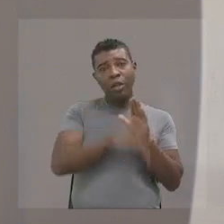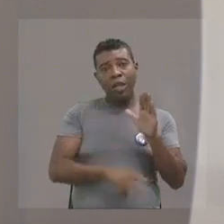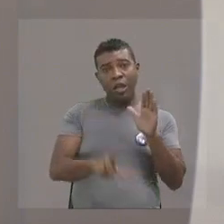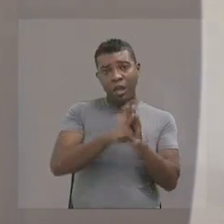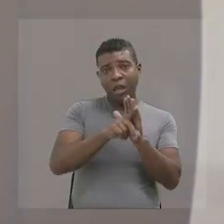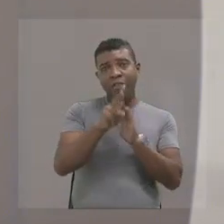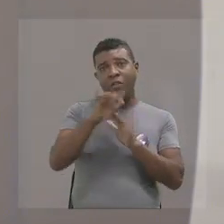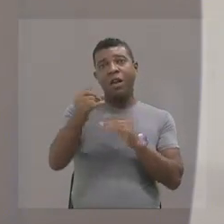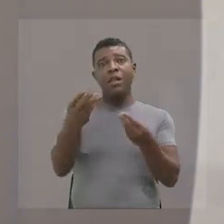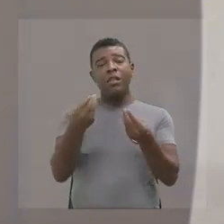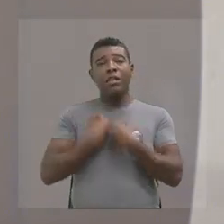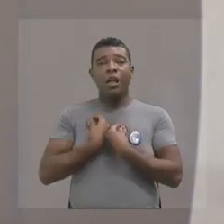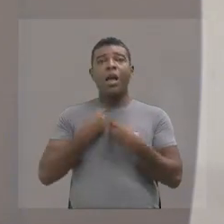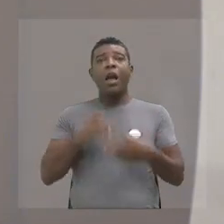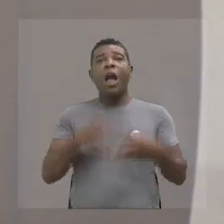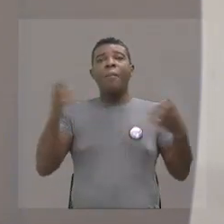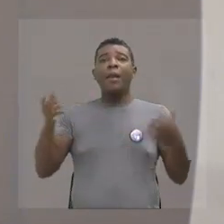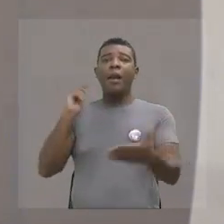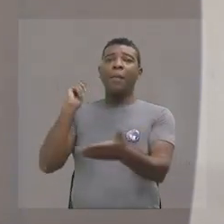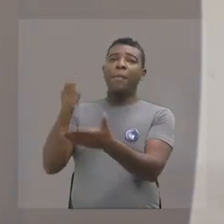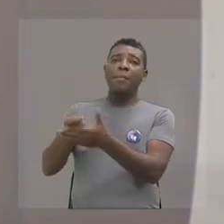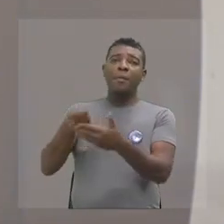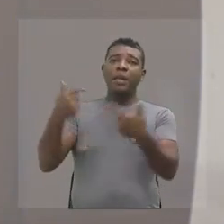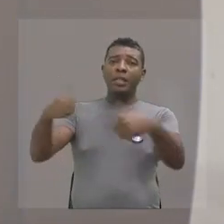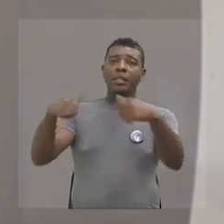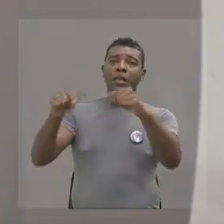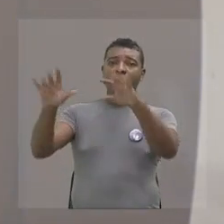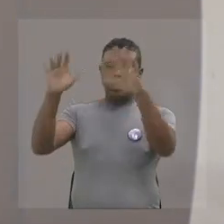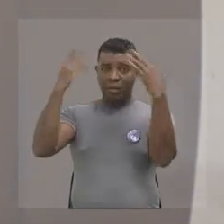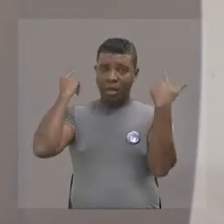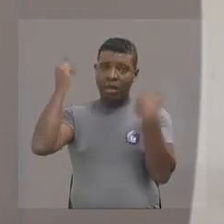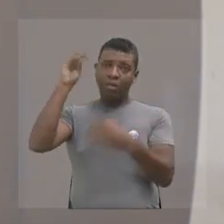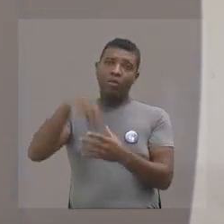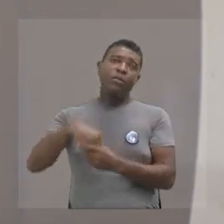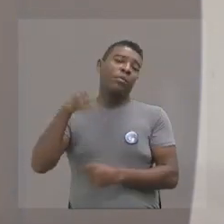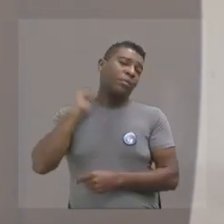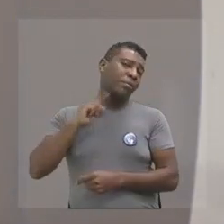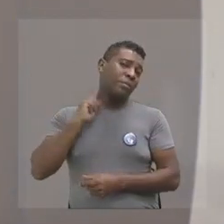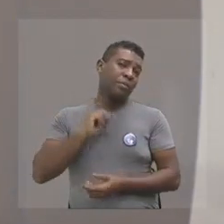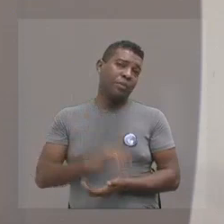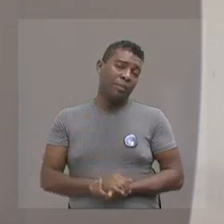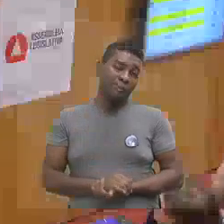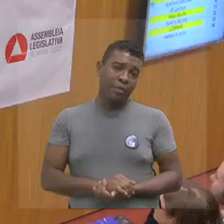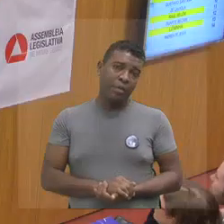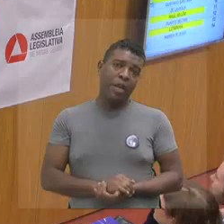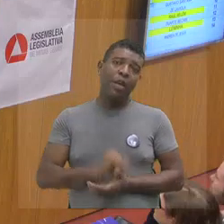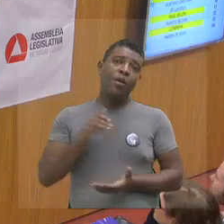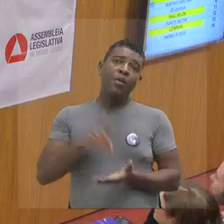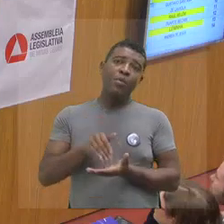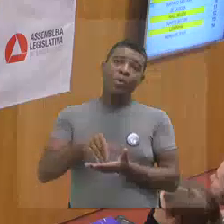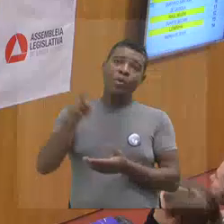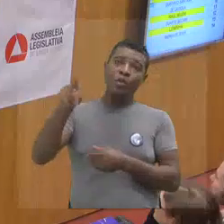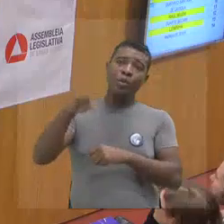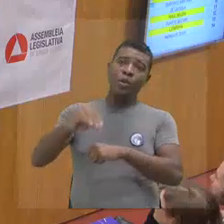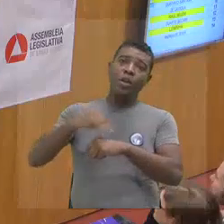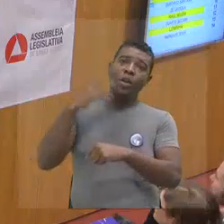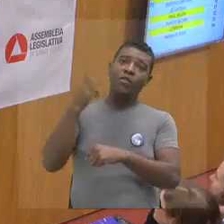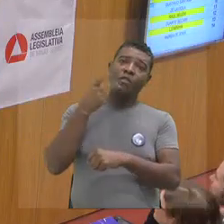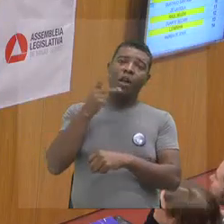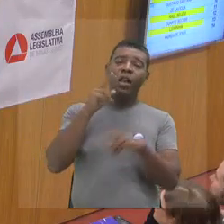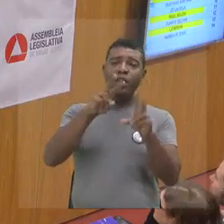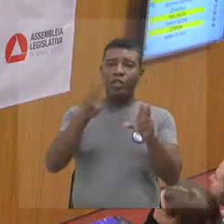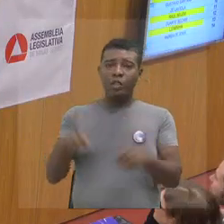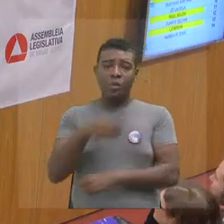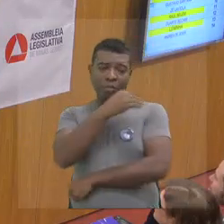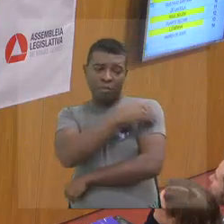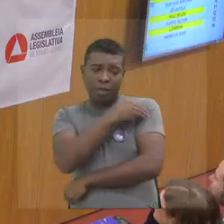de ampliar o pagamento por serviços ambientais no estado de Minas Gerais e por fim Deputado o senhor fala sobre etanol e esse